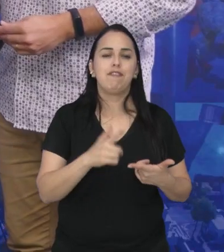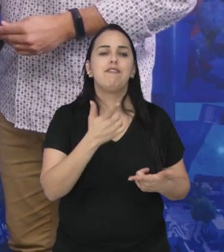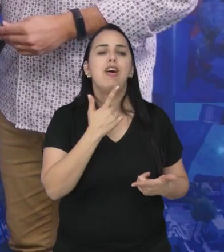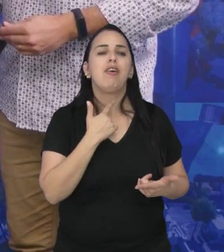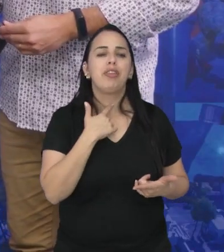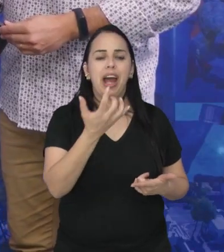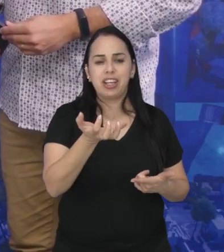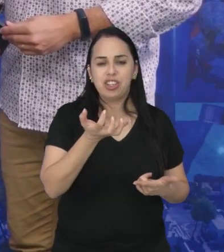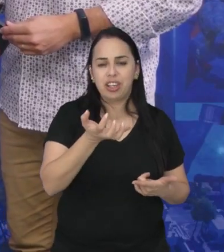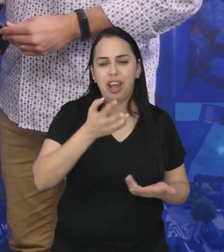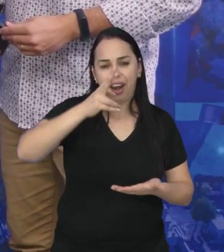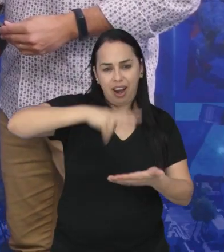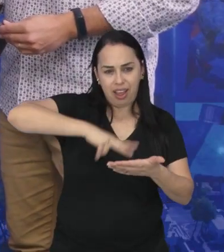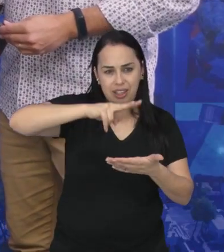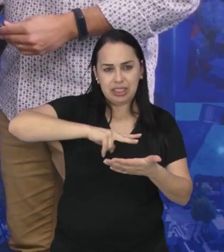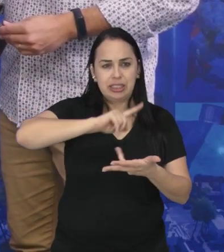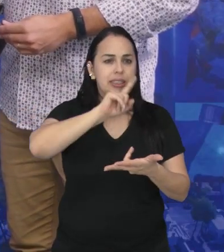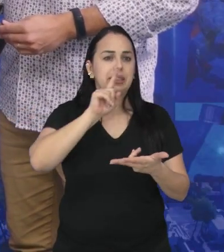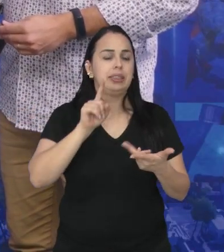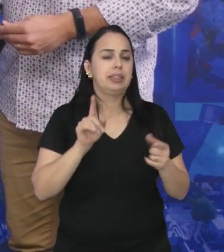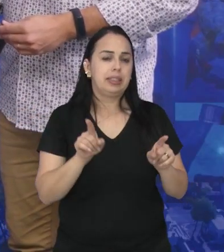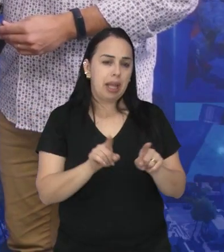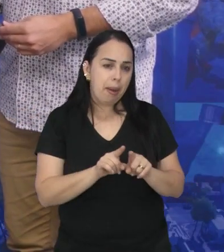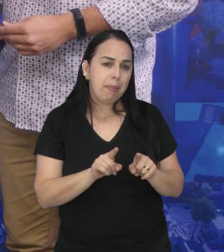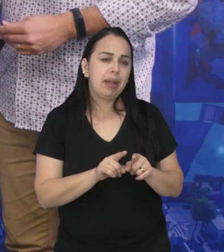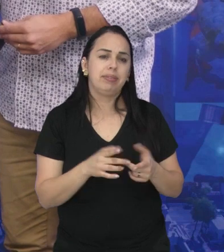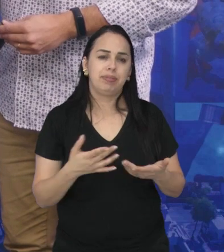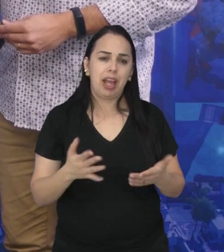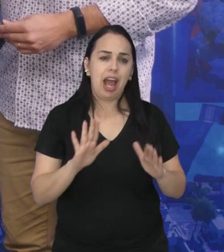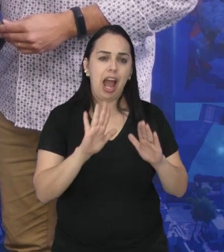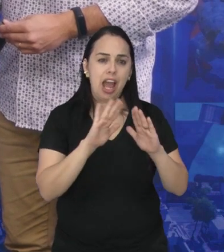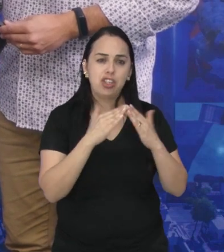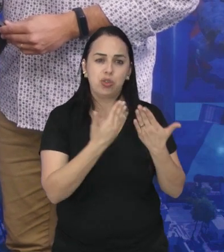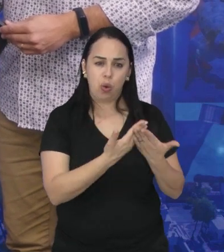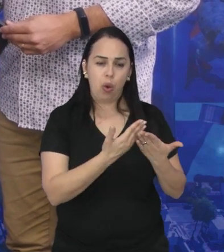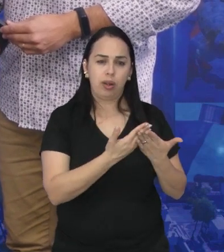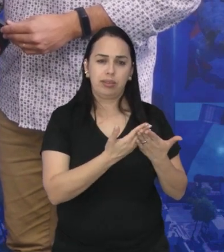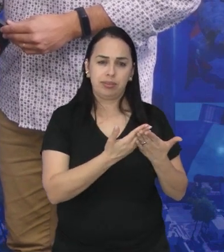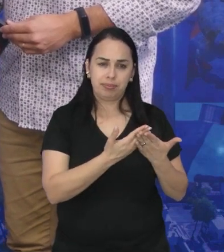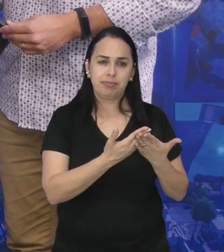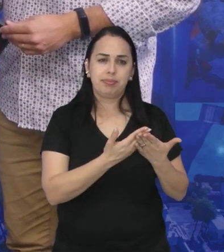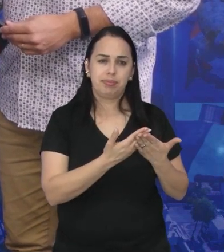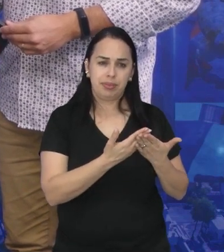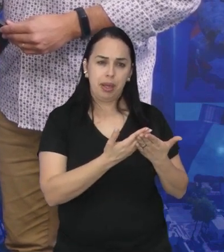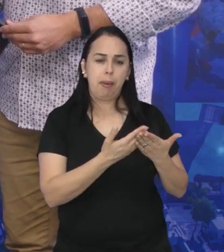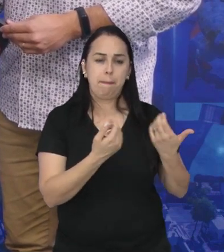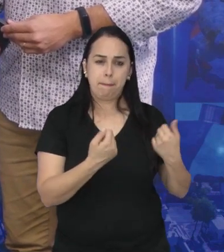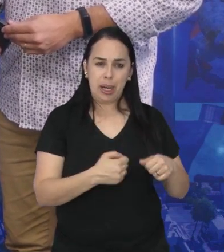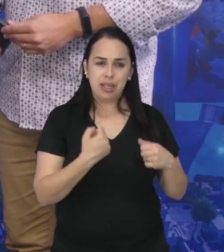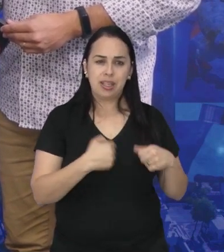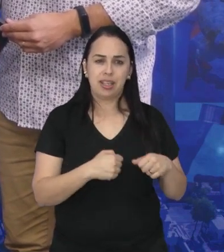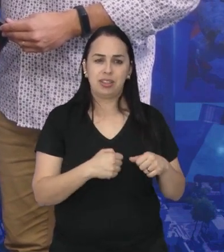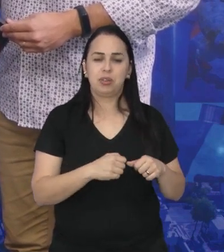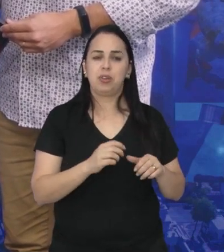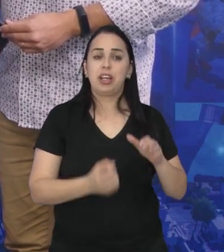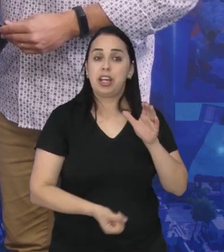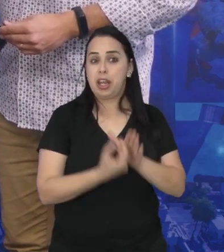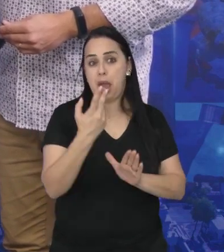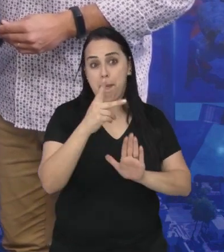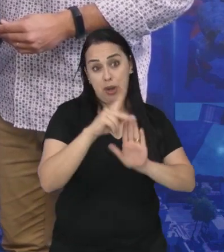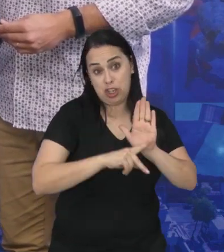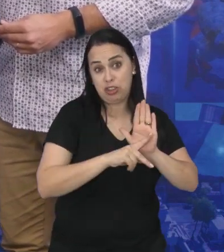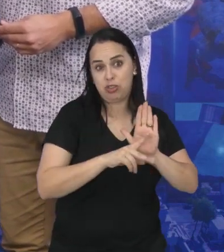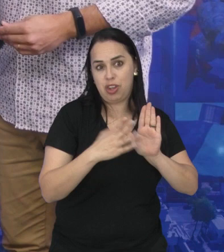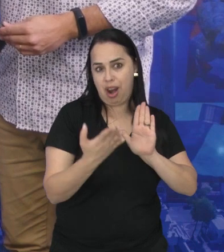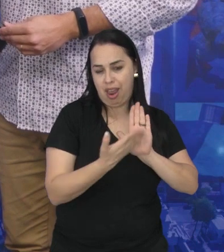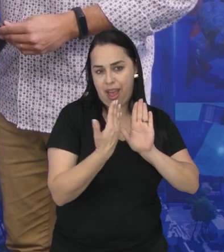esse desejo pela leitura e, de algum modo, a escola deve exercer, a partir de